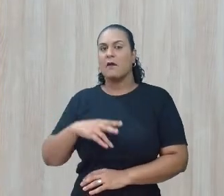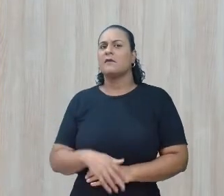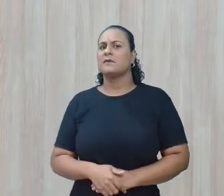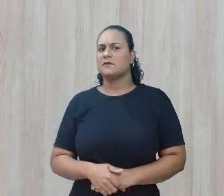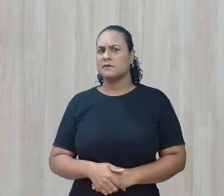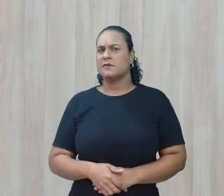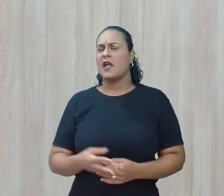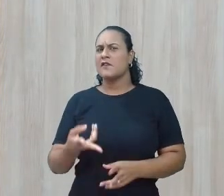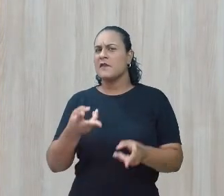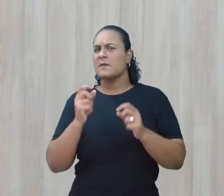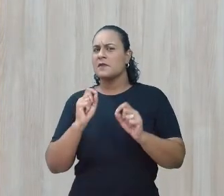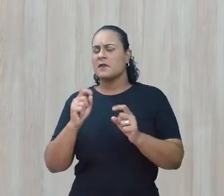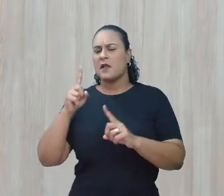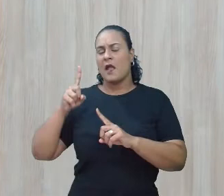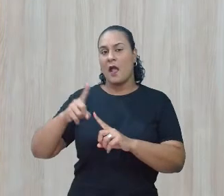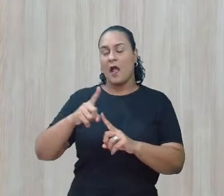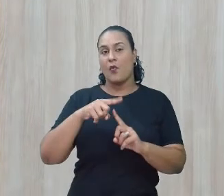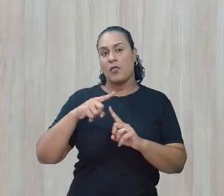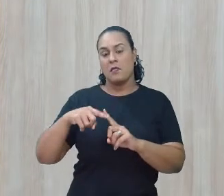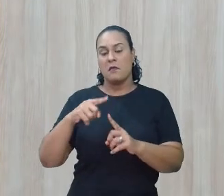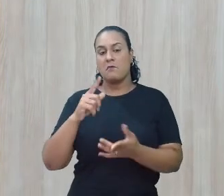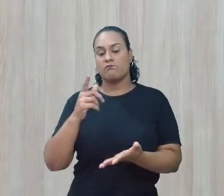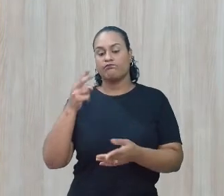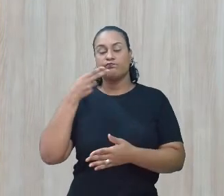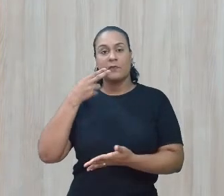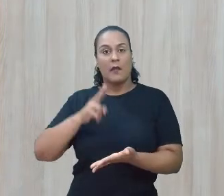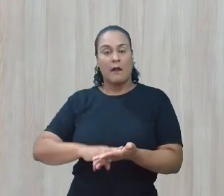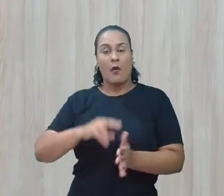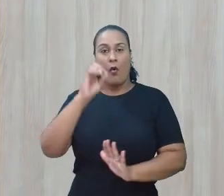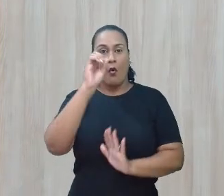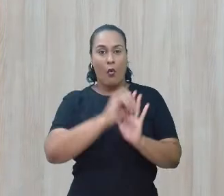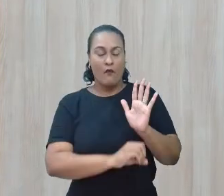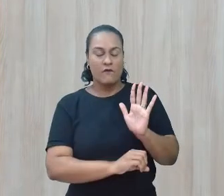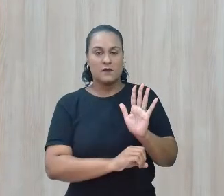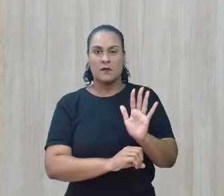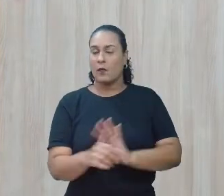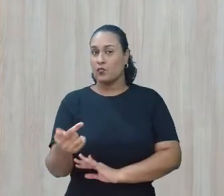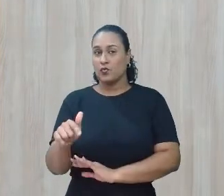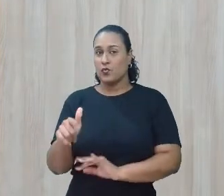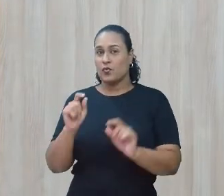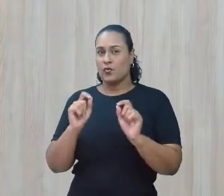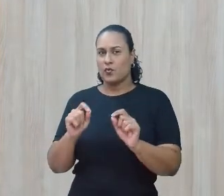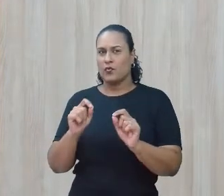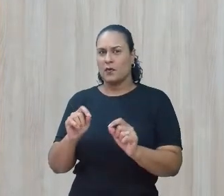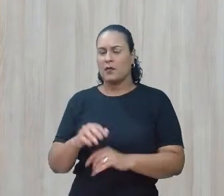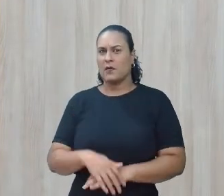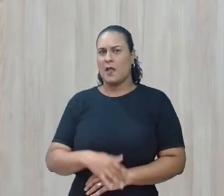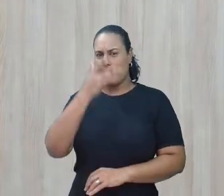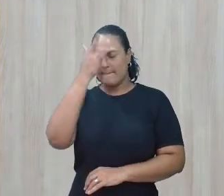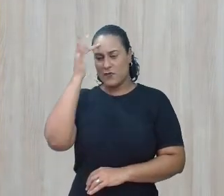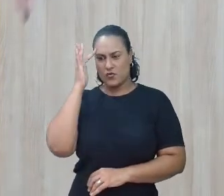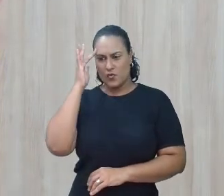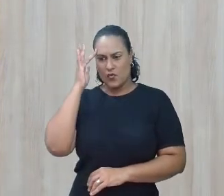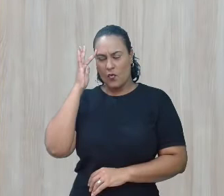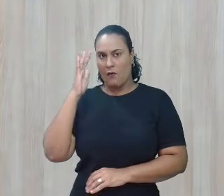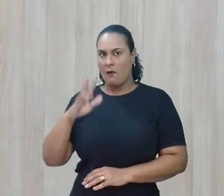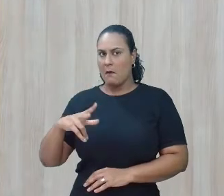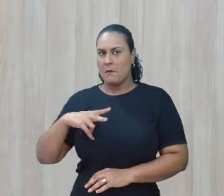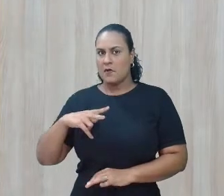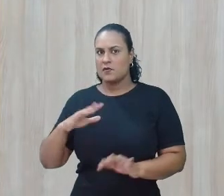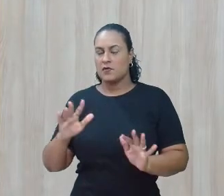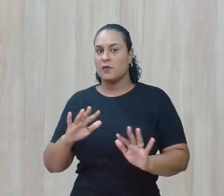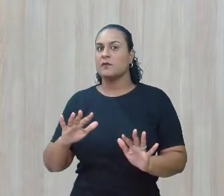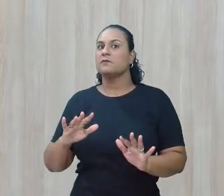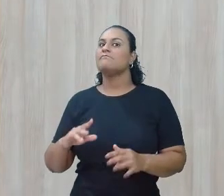as cartas oficiais, elas não têm necessariamente... Não é um emissor pessoal. Então, você tem que ter um outro trato